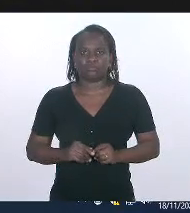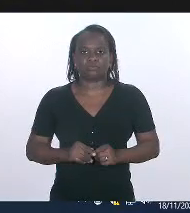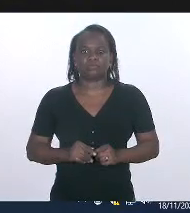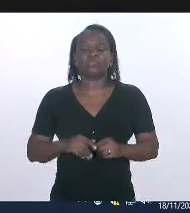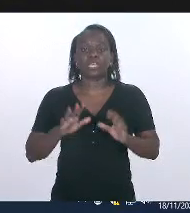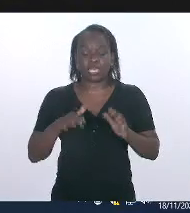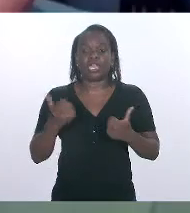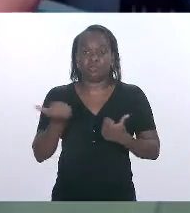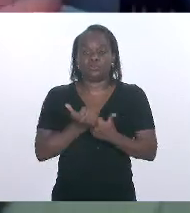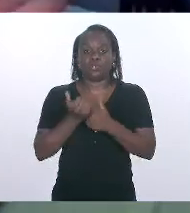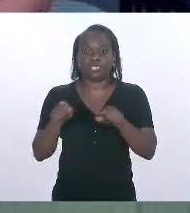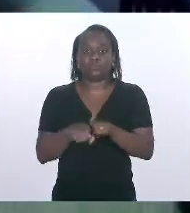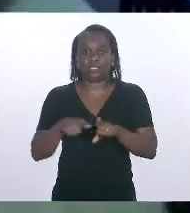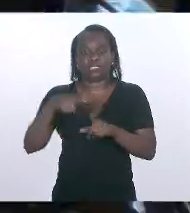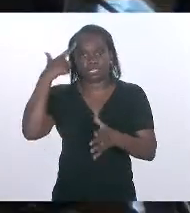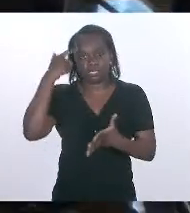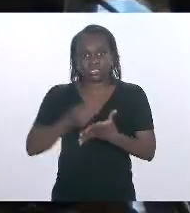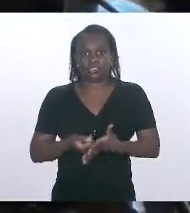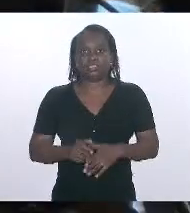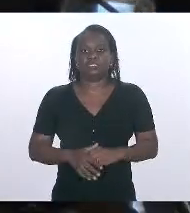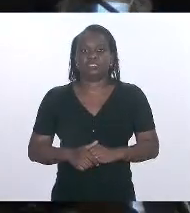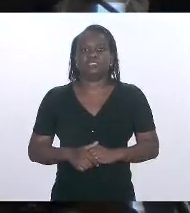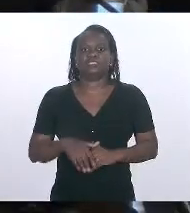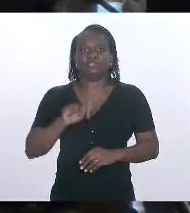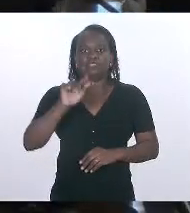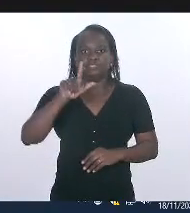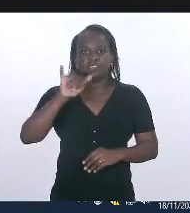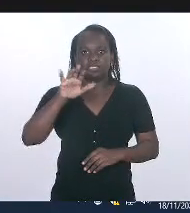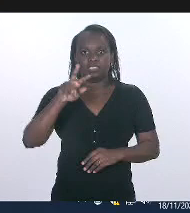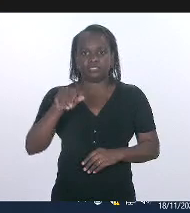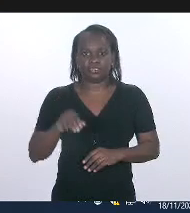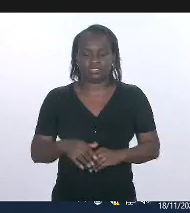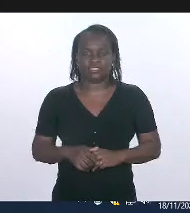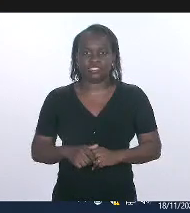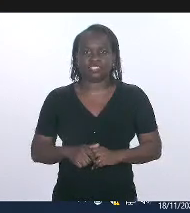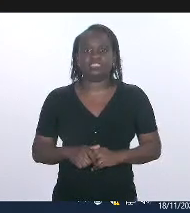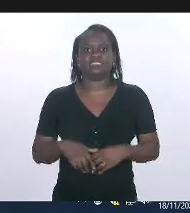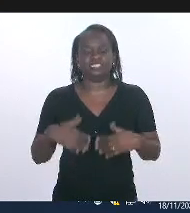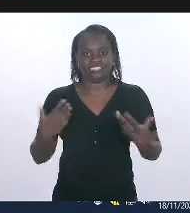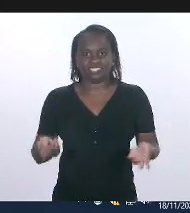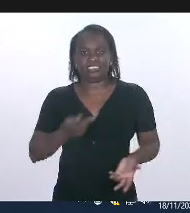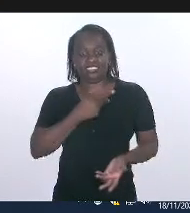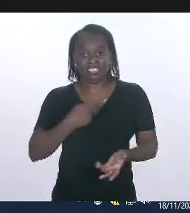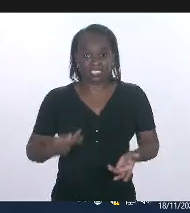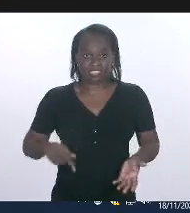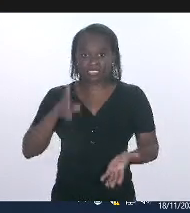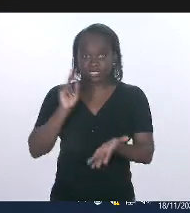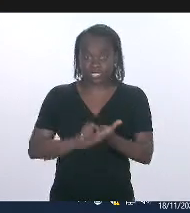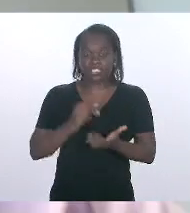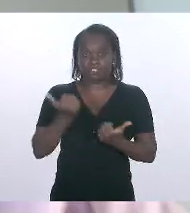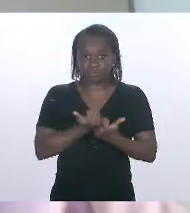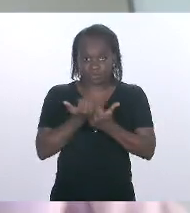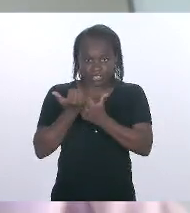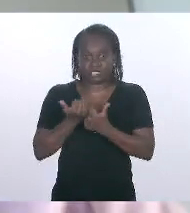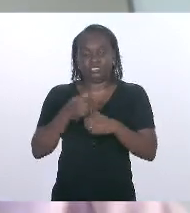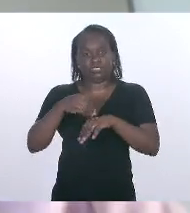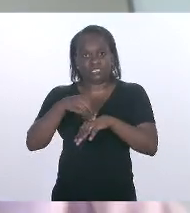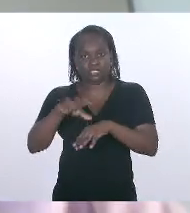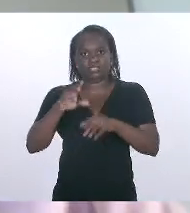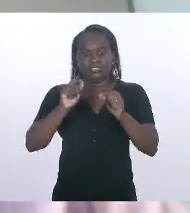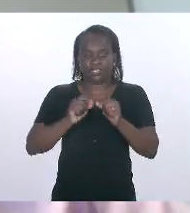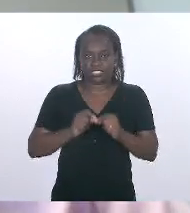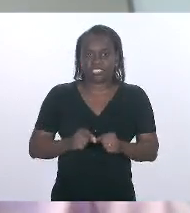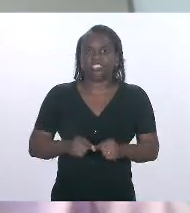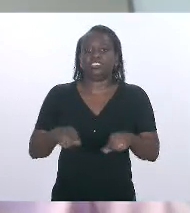Era para apoiar também a decisão. Ok. Deputado Flávio. Bom, presidente, só para, na verdade, apoiar o encaminhamento que Vossa Excelência fez,